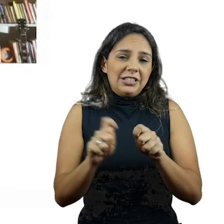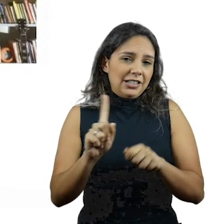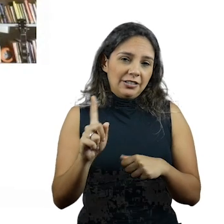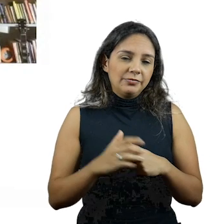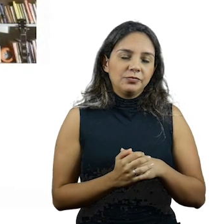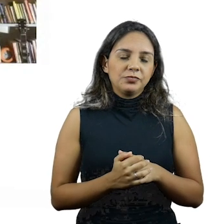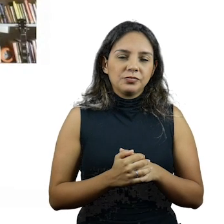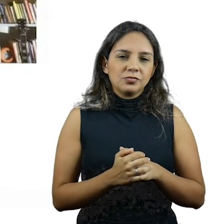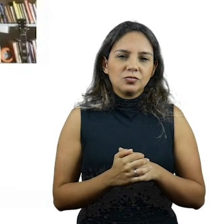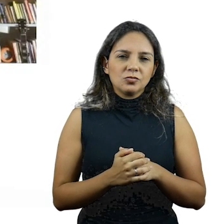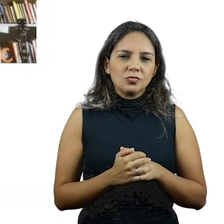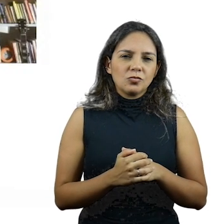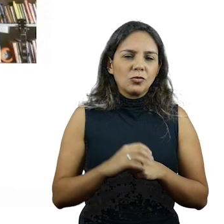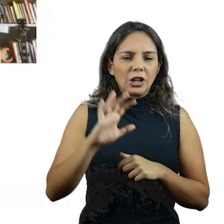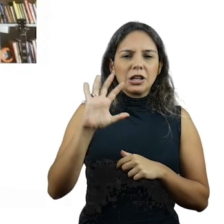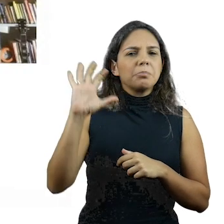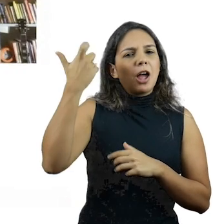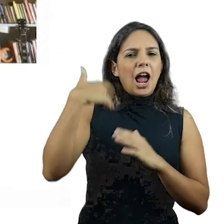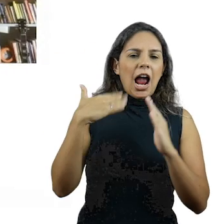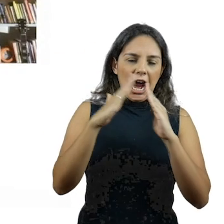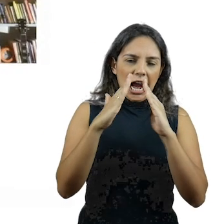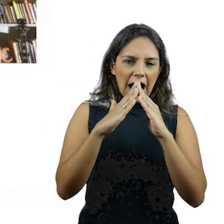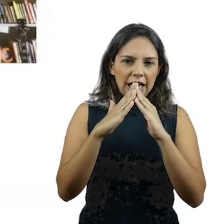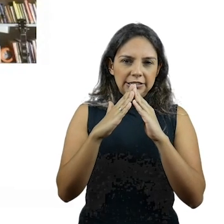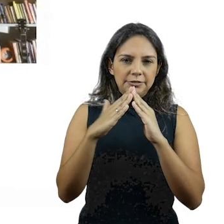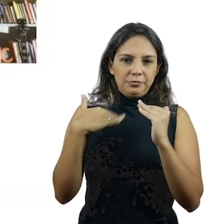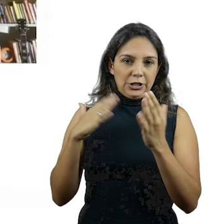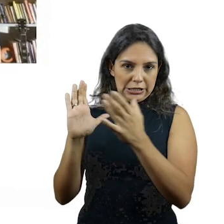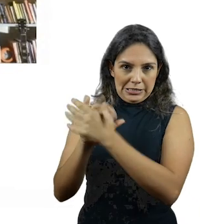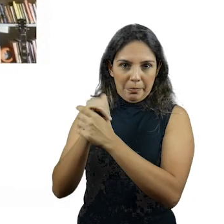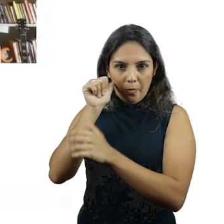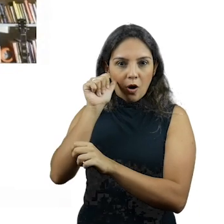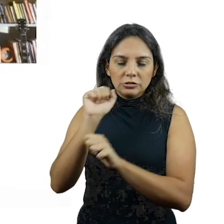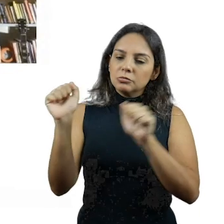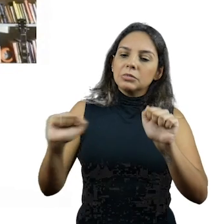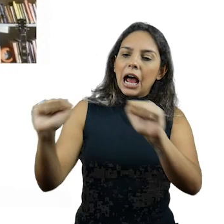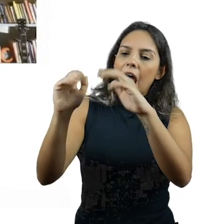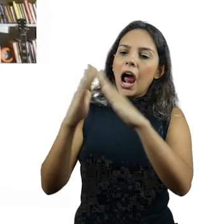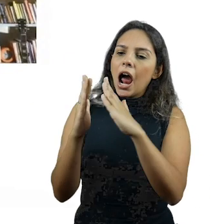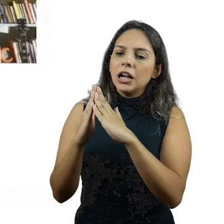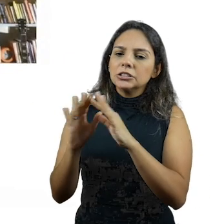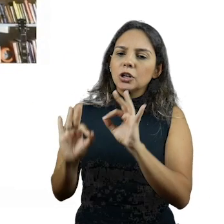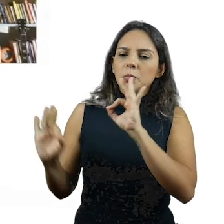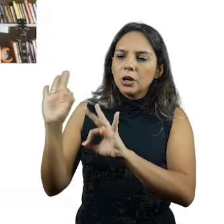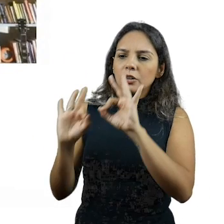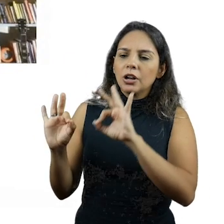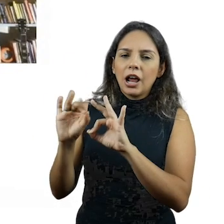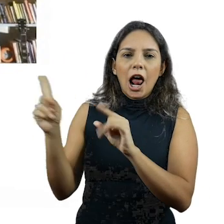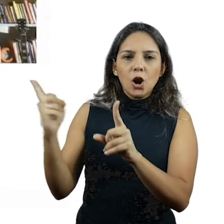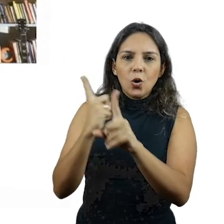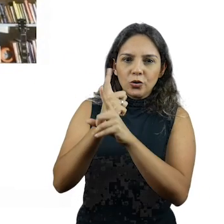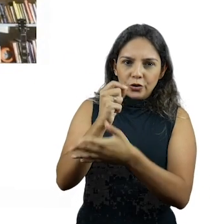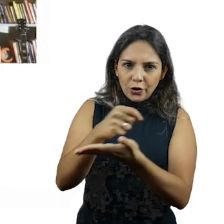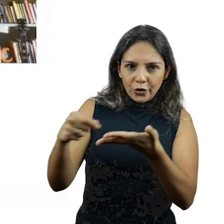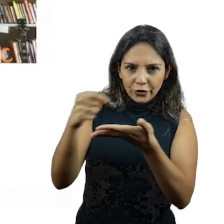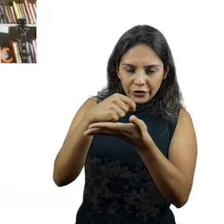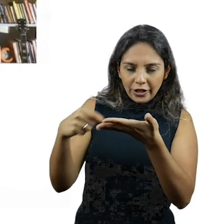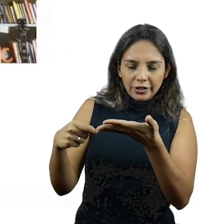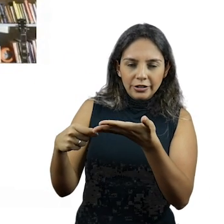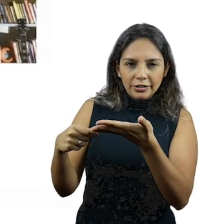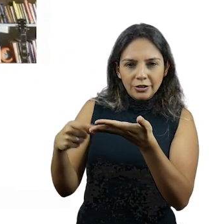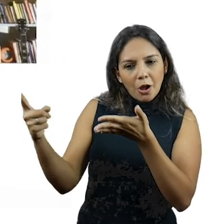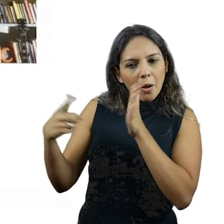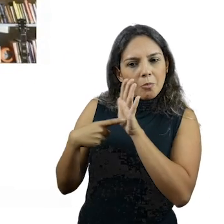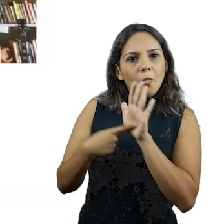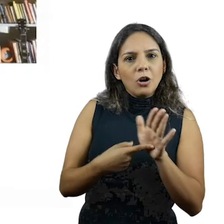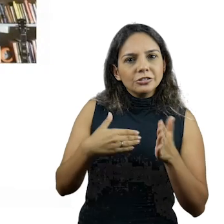um dia, casualmente, a Malu estava arrumando alguma coisa aqui em casa e encontrou as anotações lá do roteiro e me